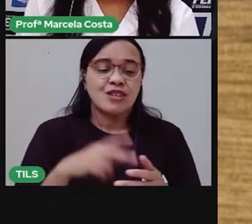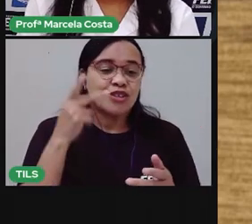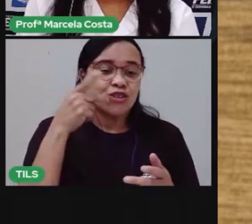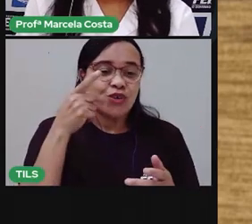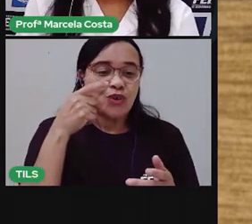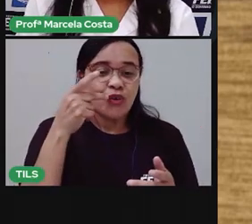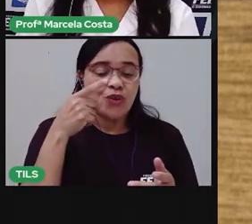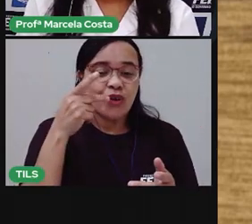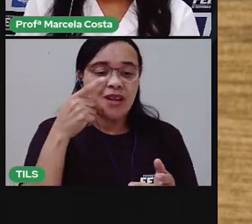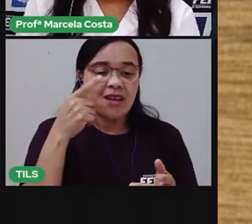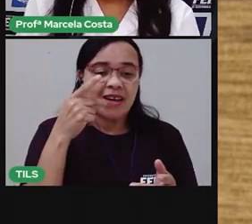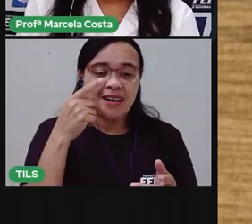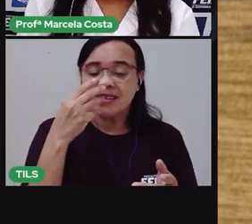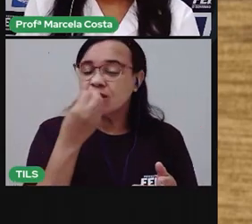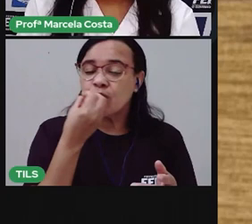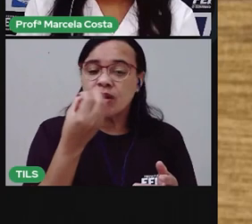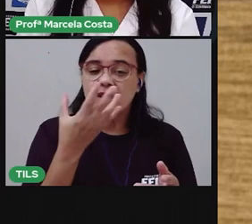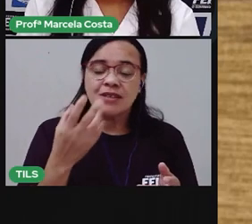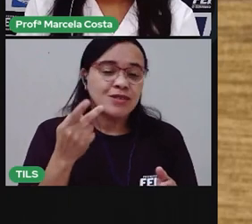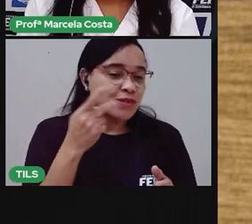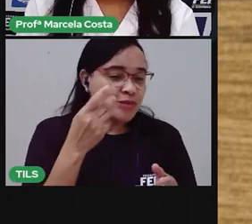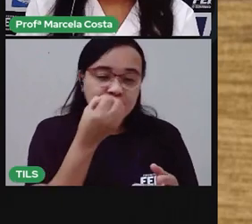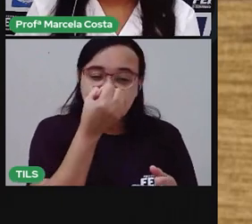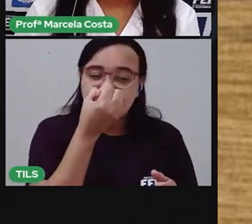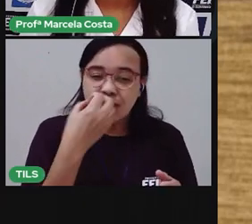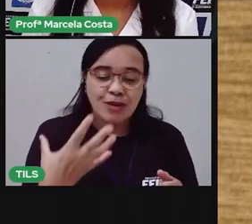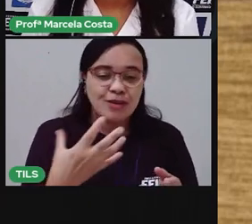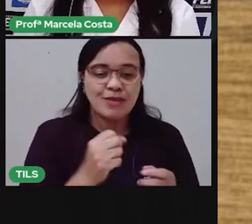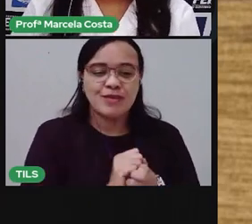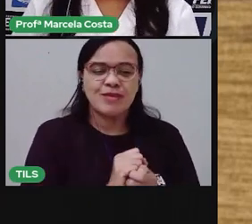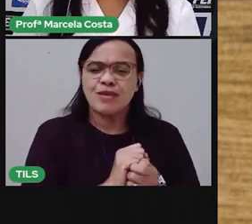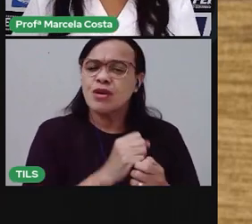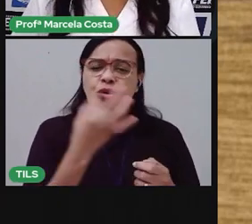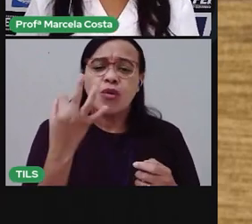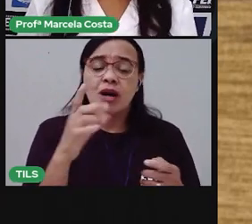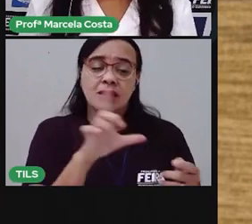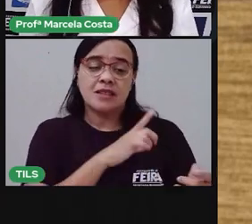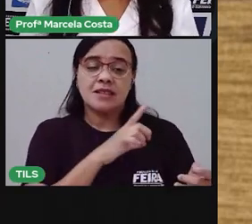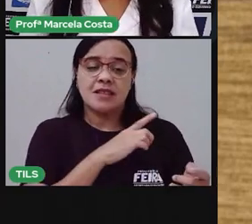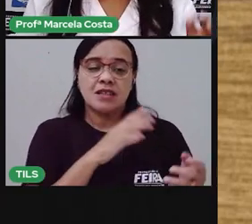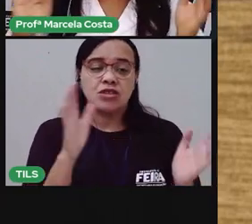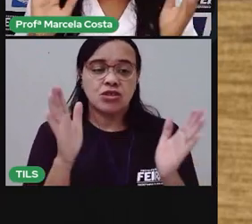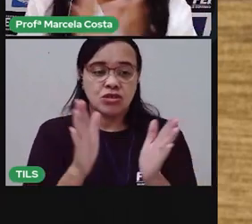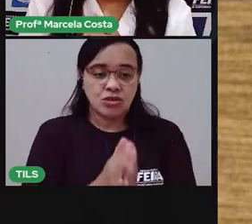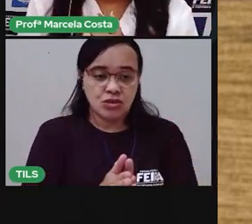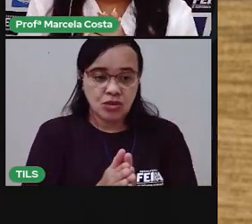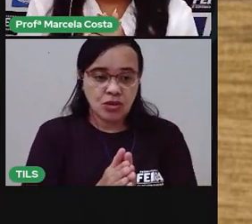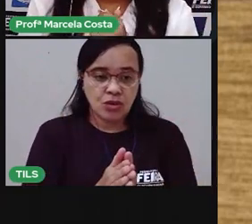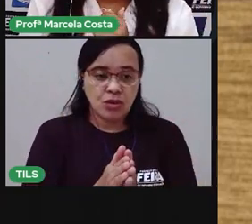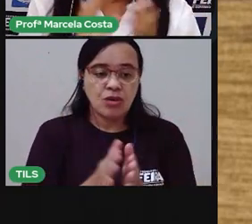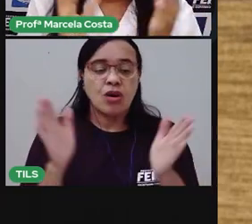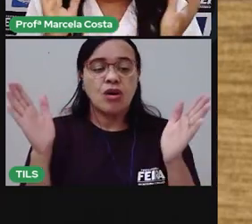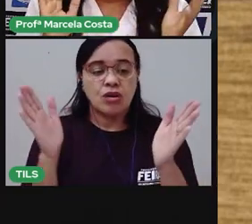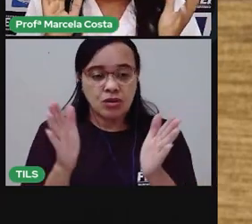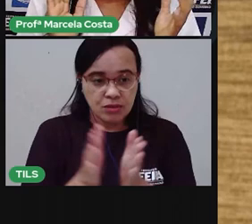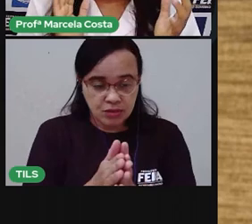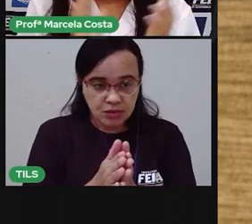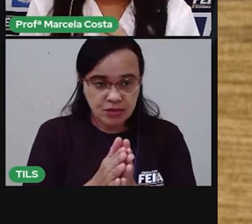chocolate chocolate quantas sílabas tem só